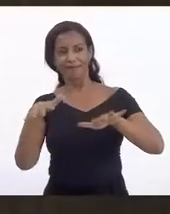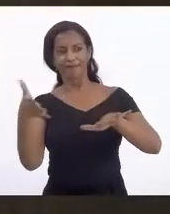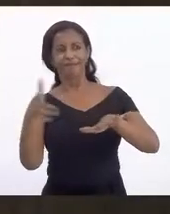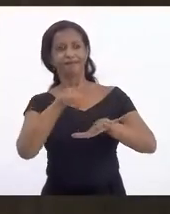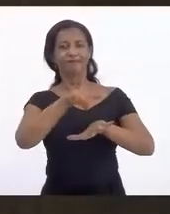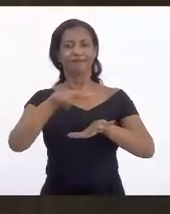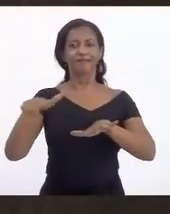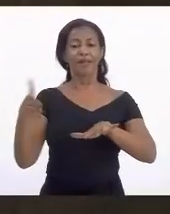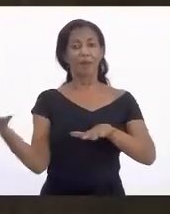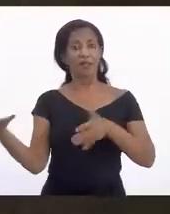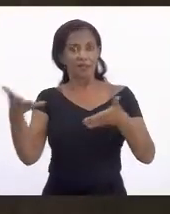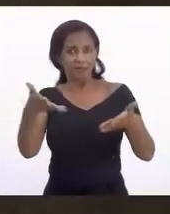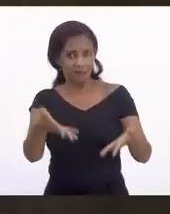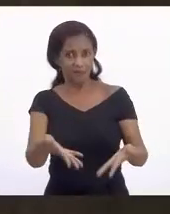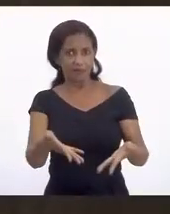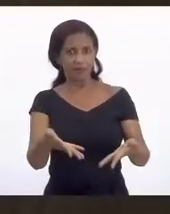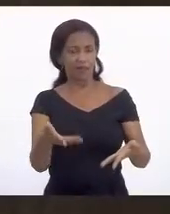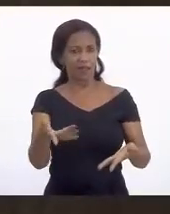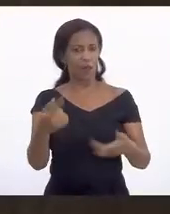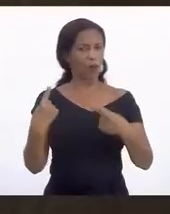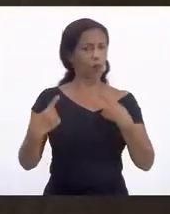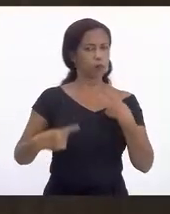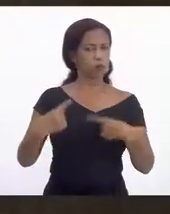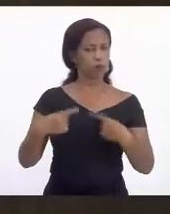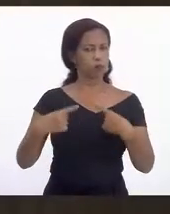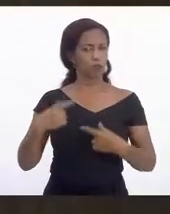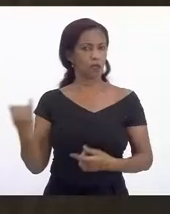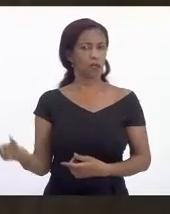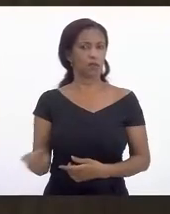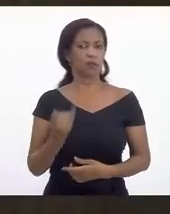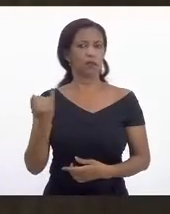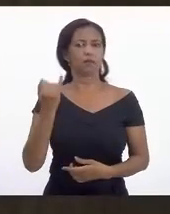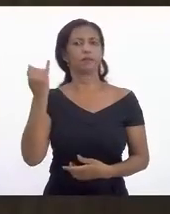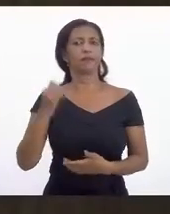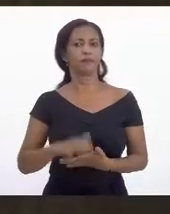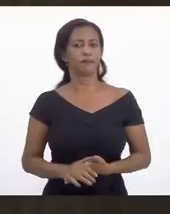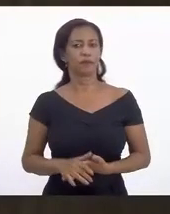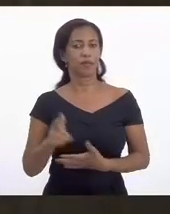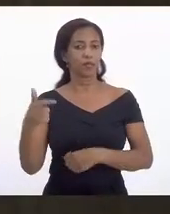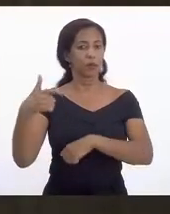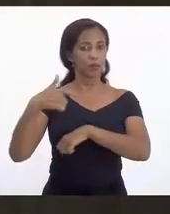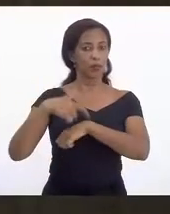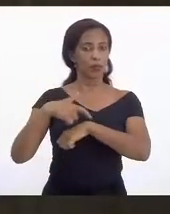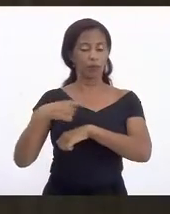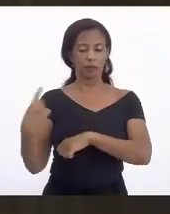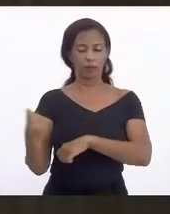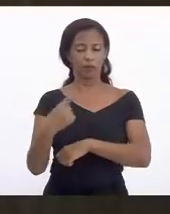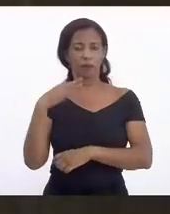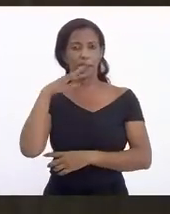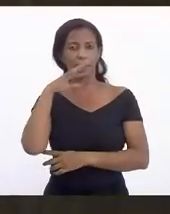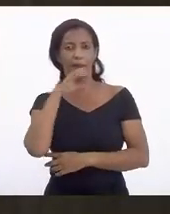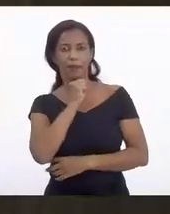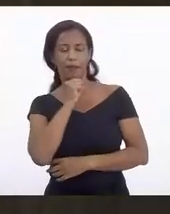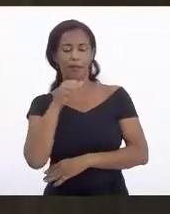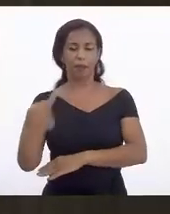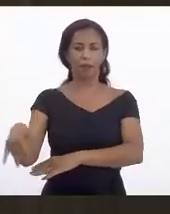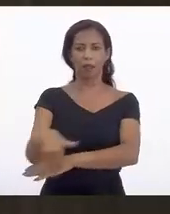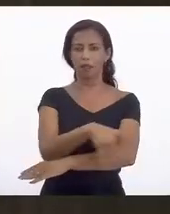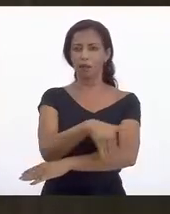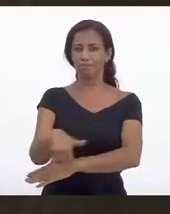para esse plenário uma discussão fundamental nesse momento em que a gente percebe as